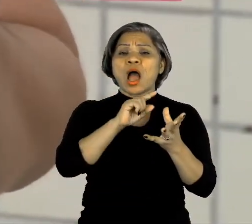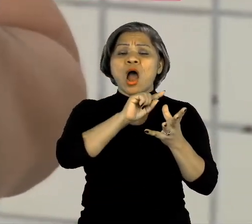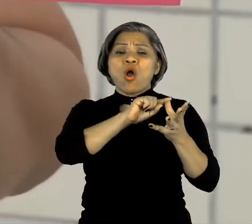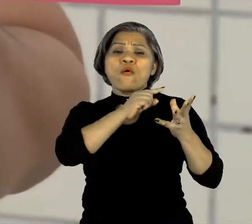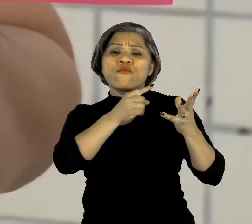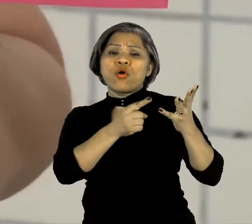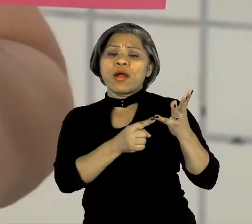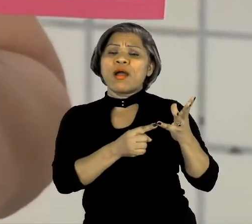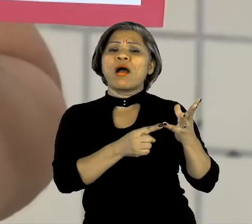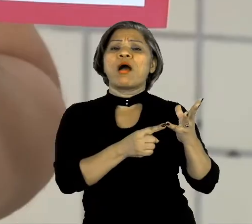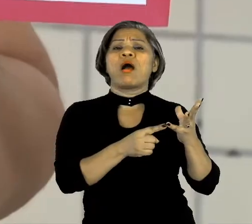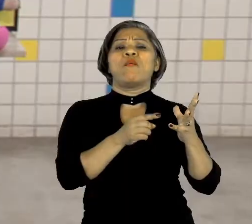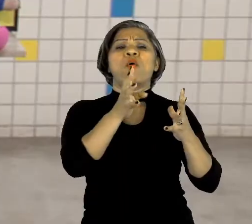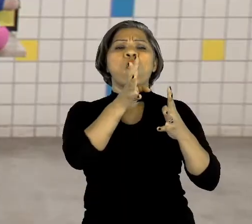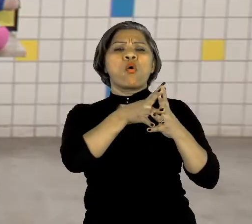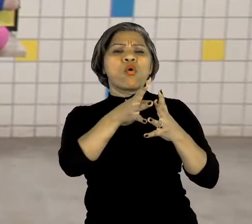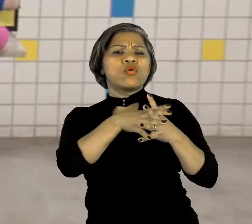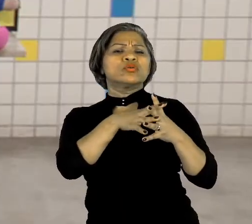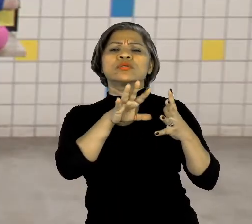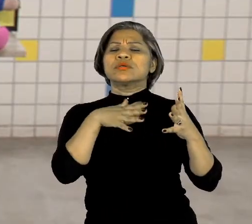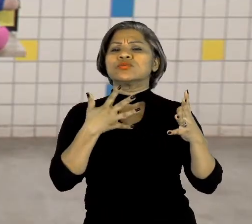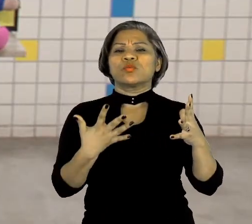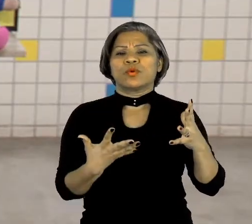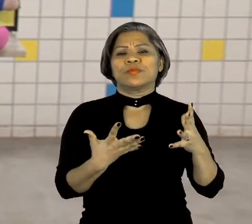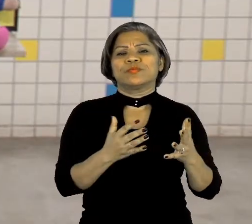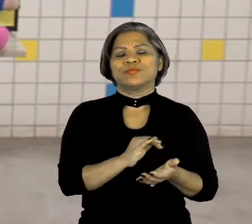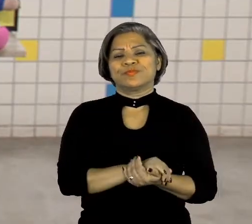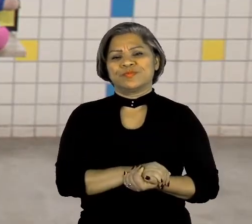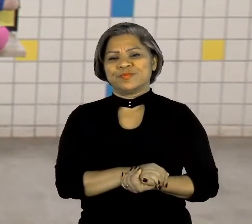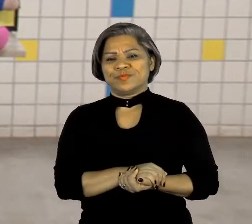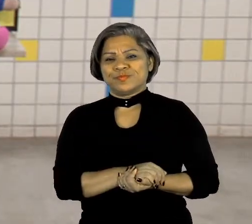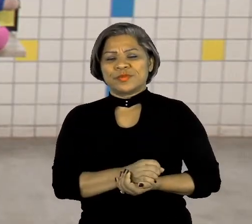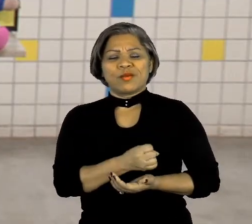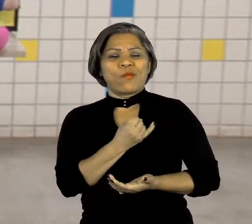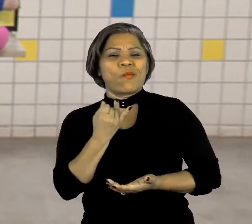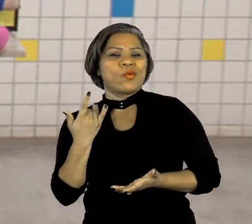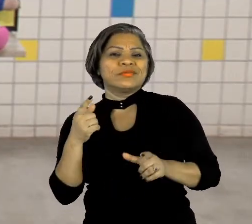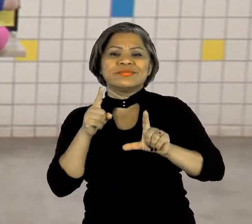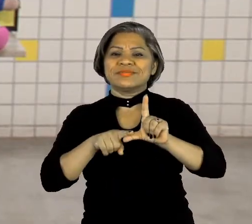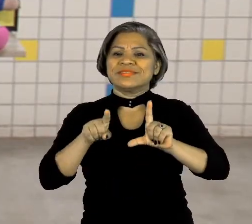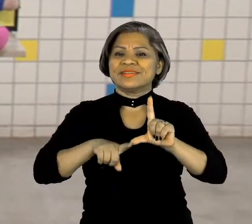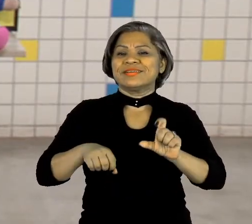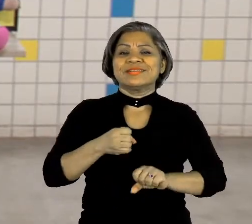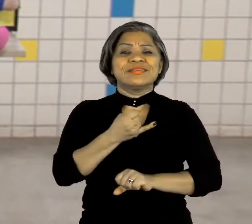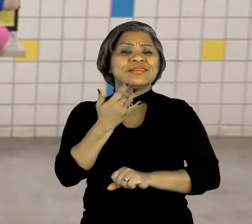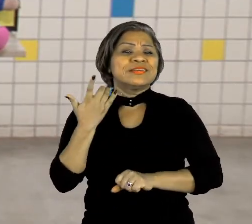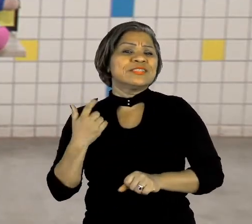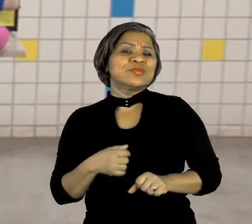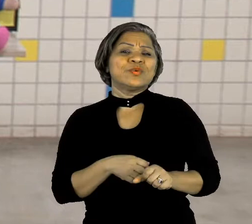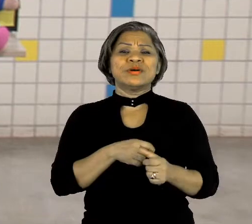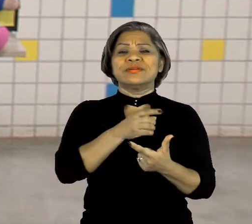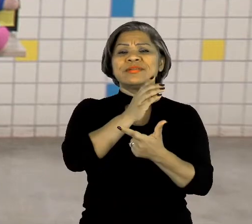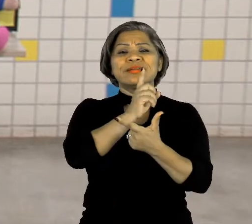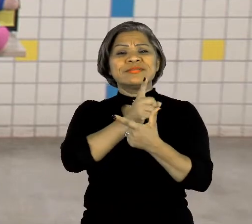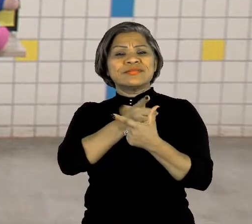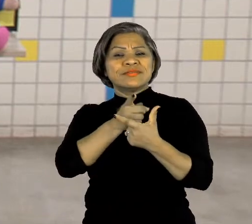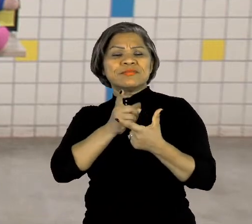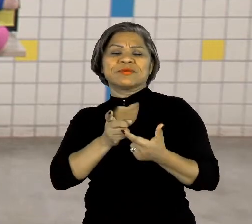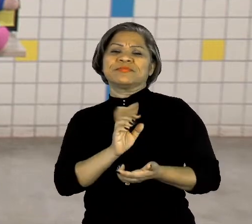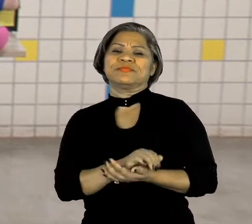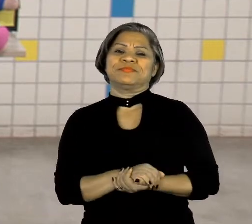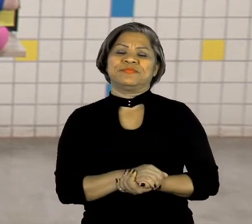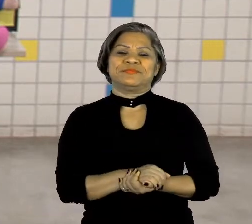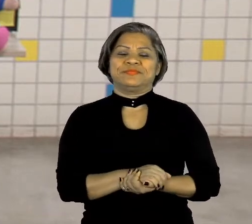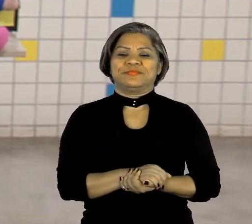com vogal ou com consoante? Quantas letras? Quantas sílabas? Vamos descobrir? Agora nós